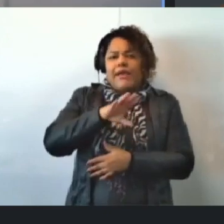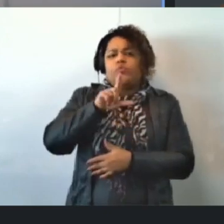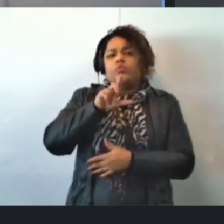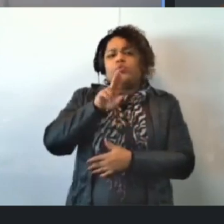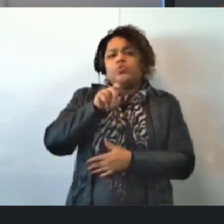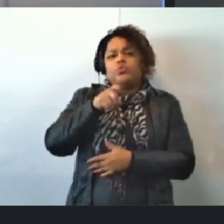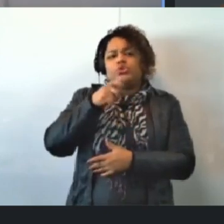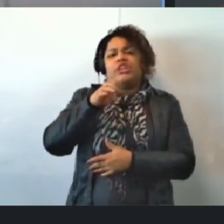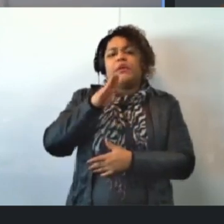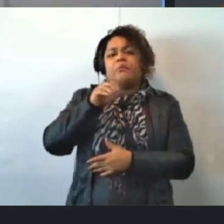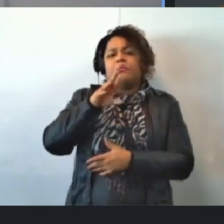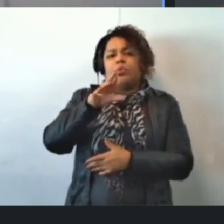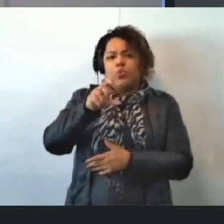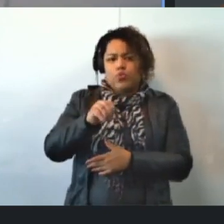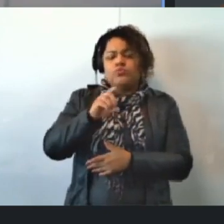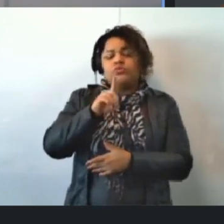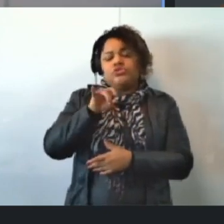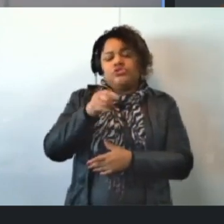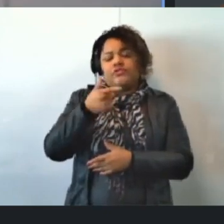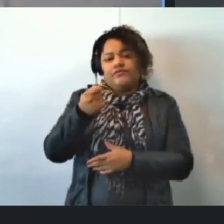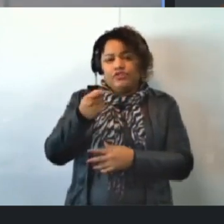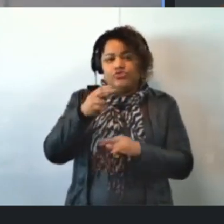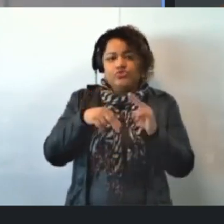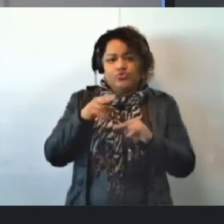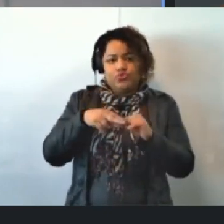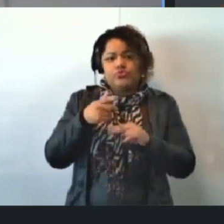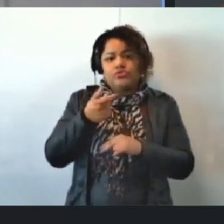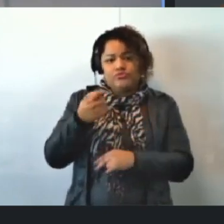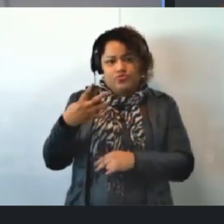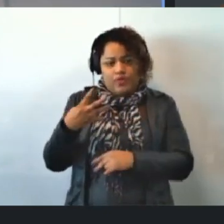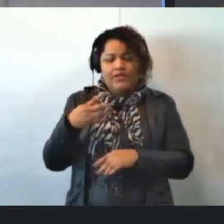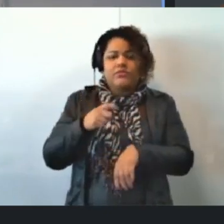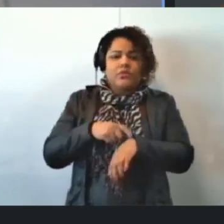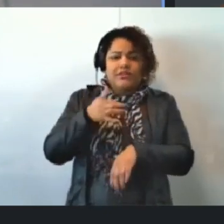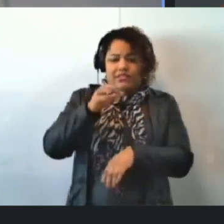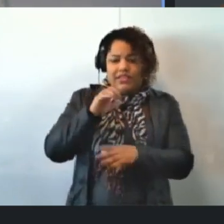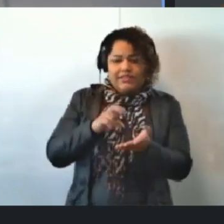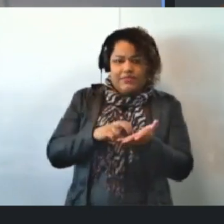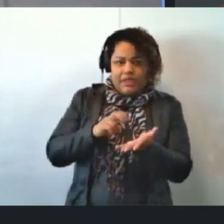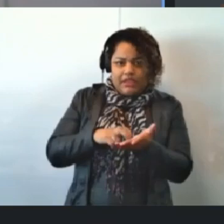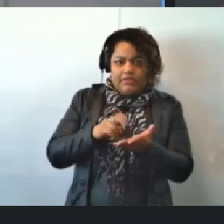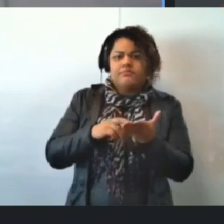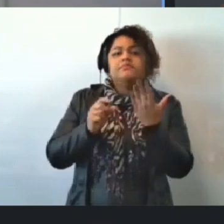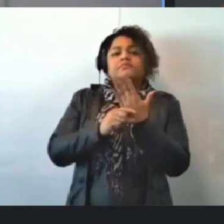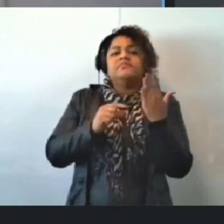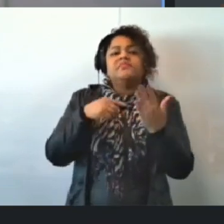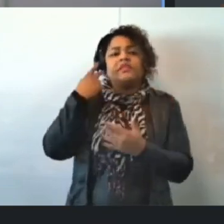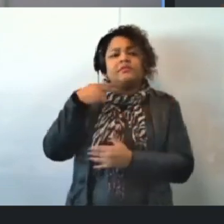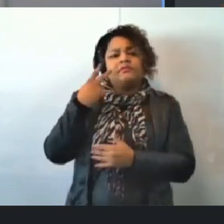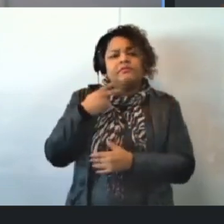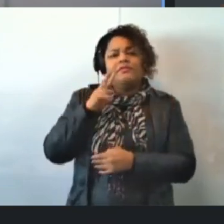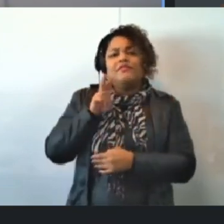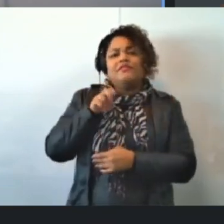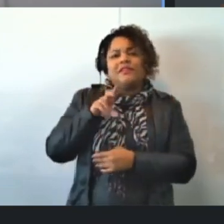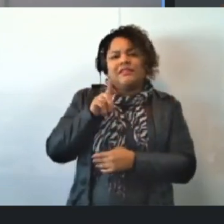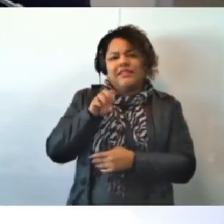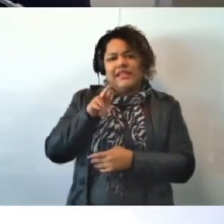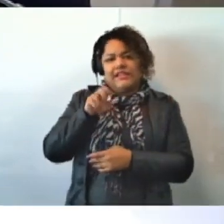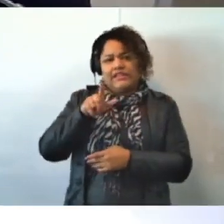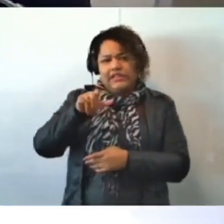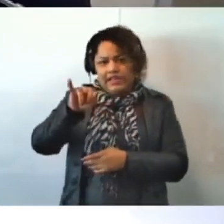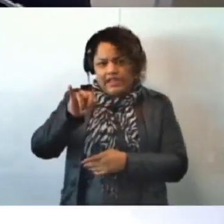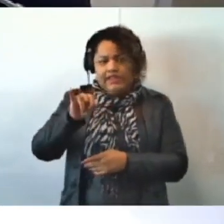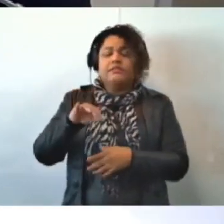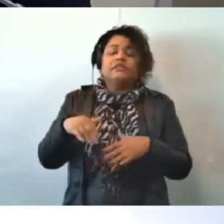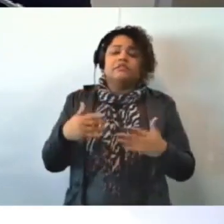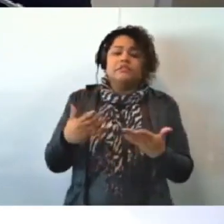manhã, onde encontra em frente ao Colégio Central, de autoria do vereador Vanderlei Porto. Em discussão. Em votação, com o voto do vereador Freire. De